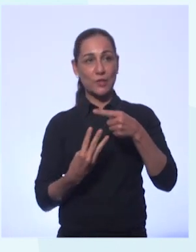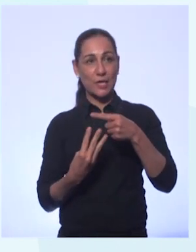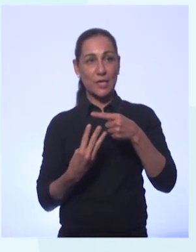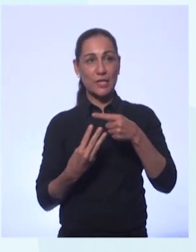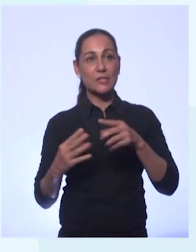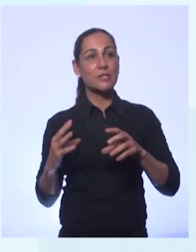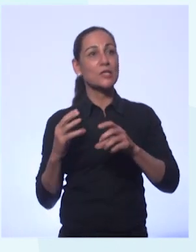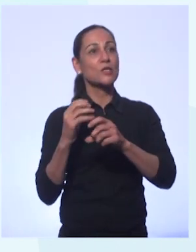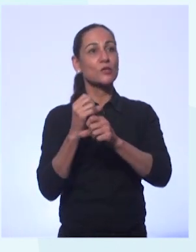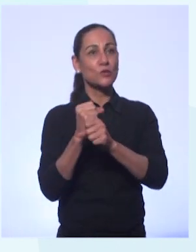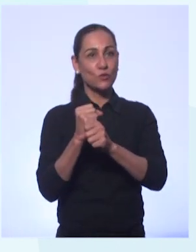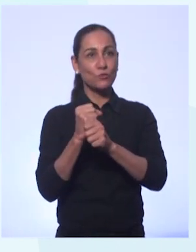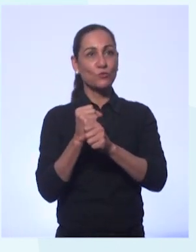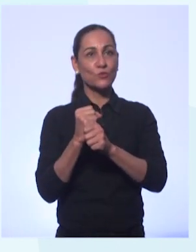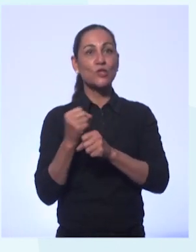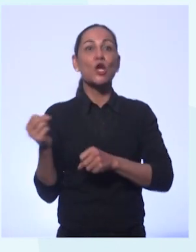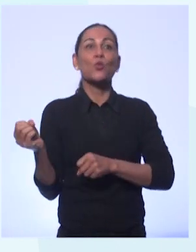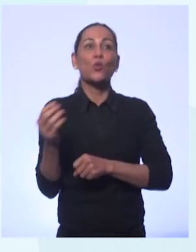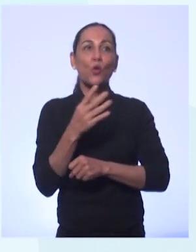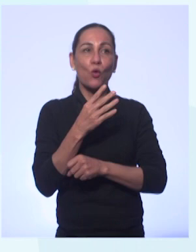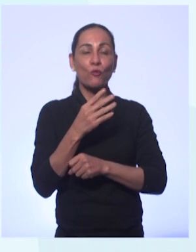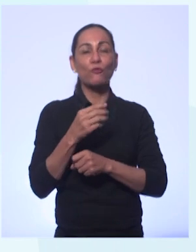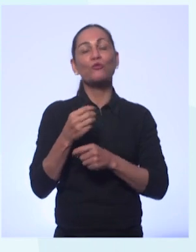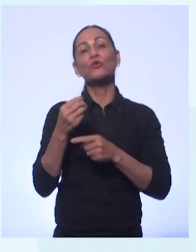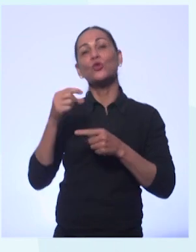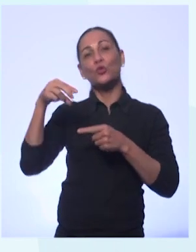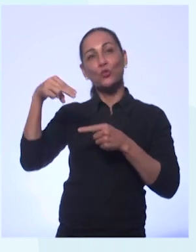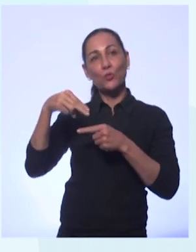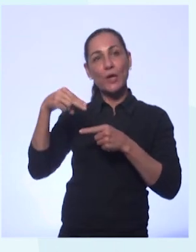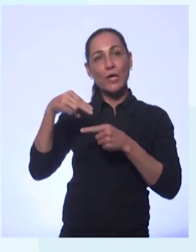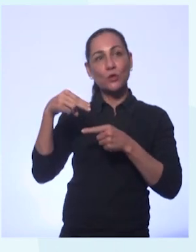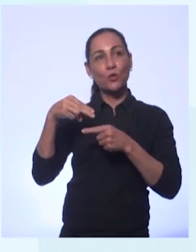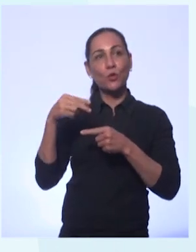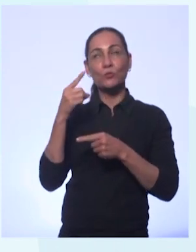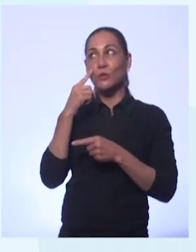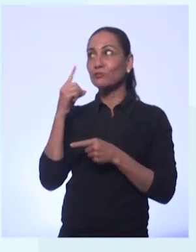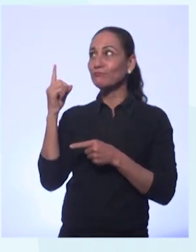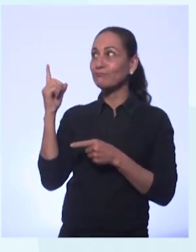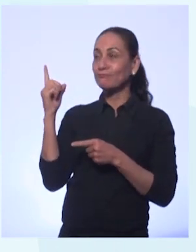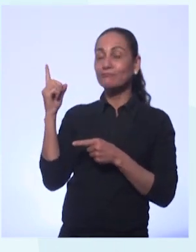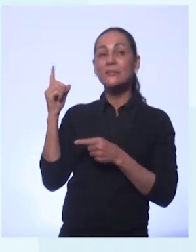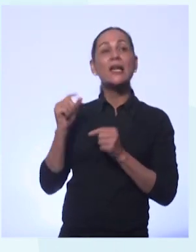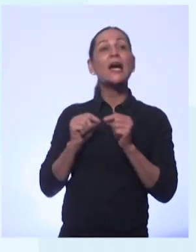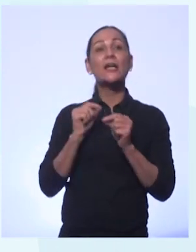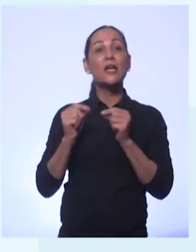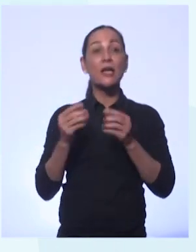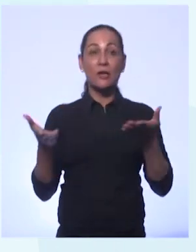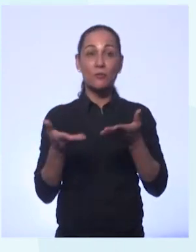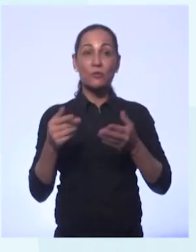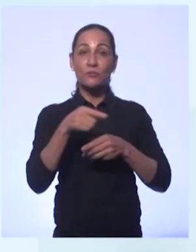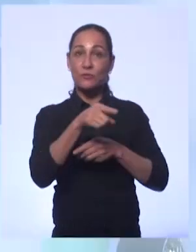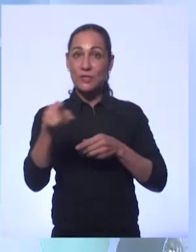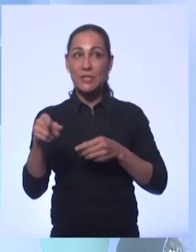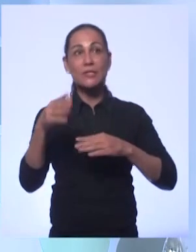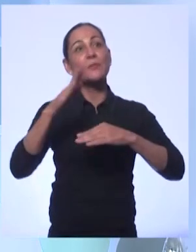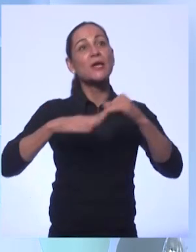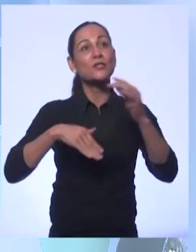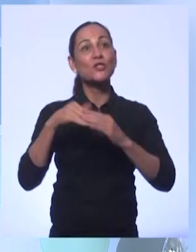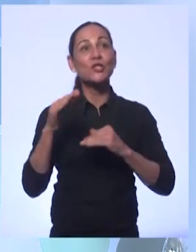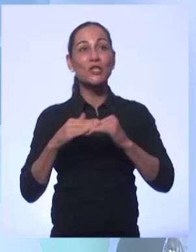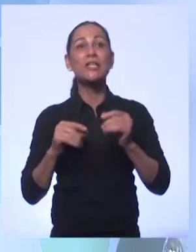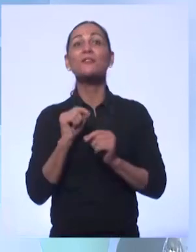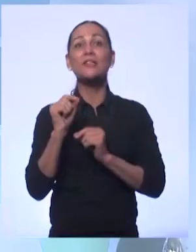o numerador. Esse é o nosso novo numerador. Tá aqui a resolução para você, porque agora eu quero que você pratique, tá bom? Então vamos para a